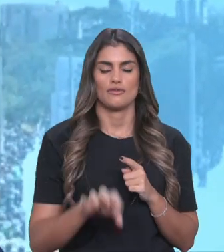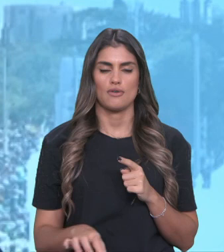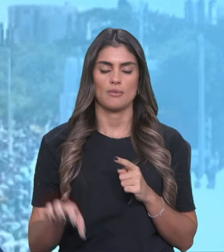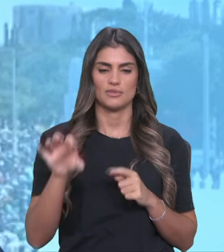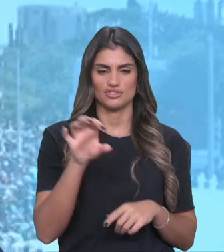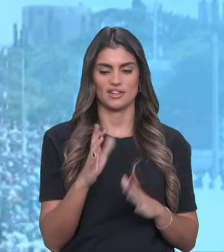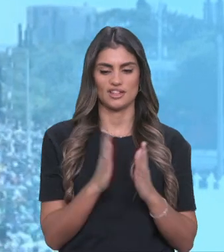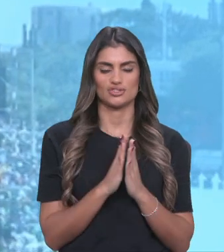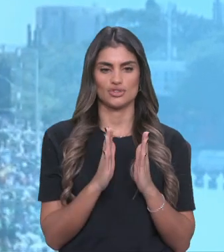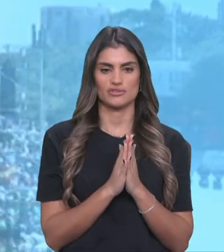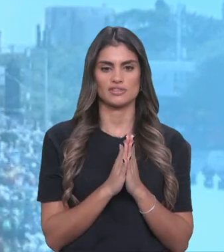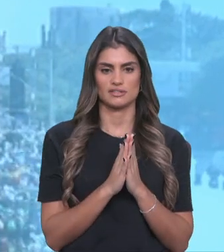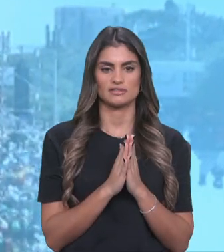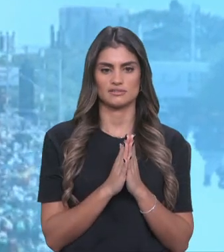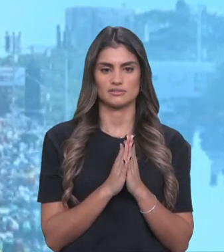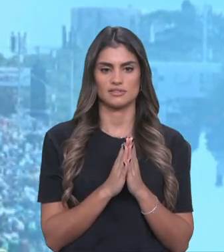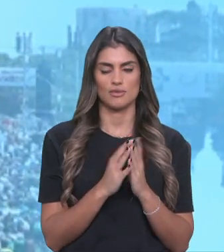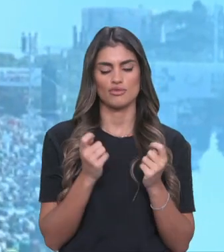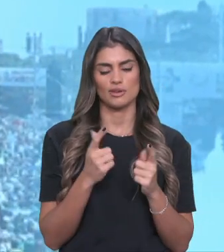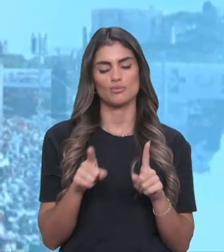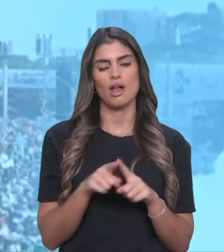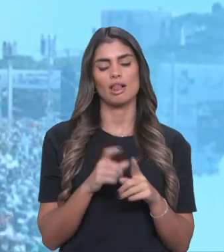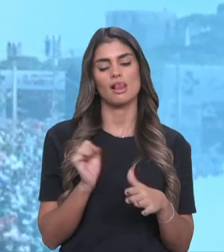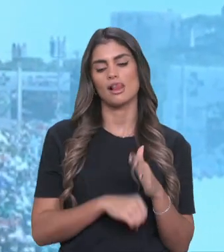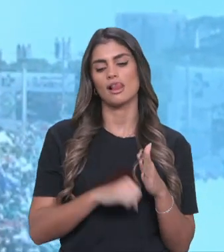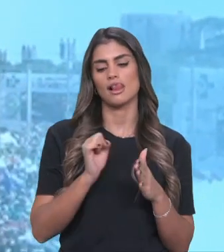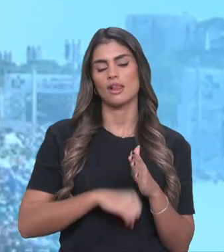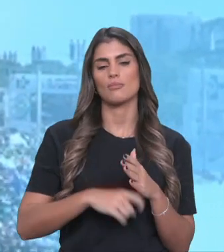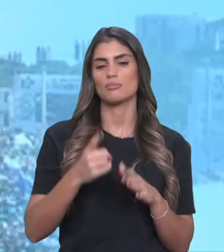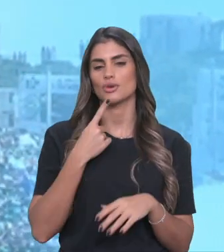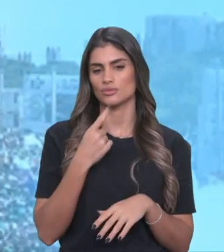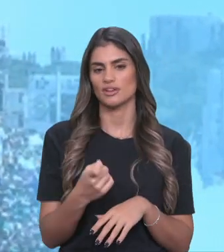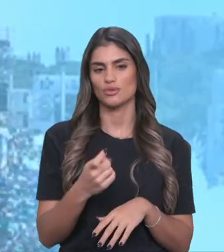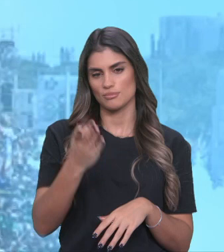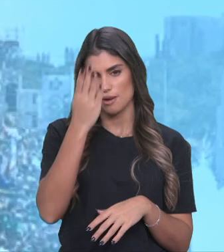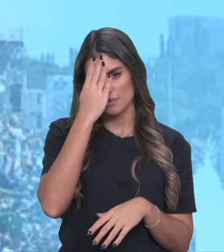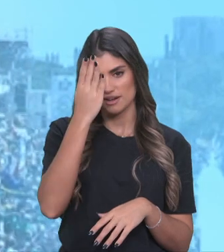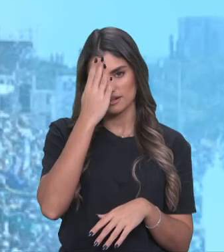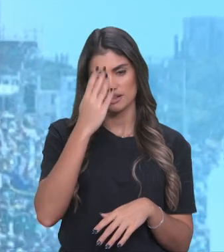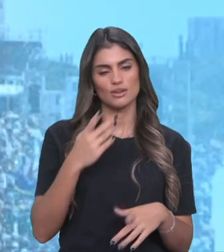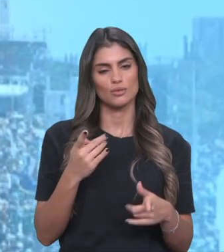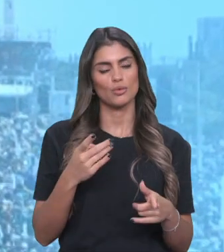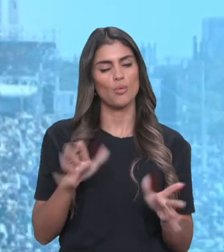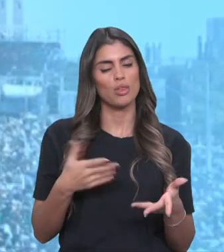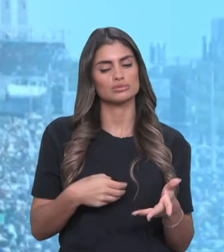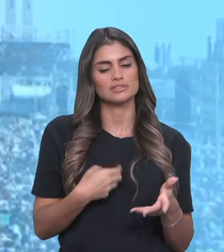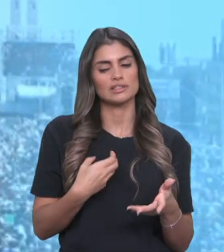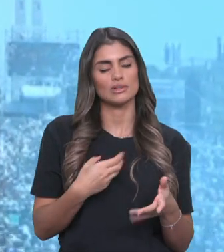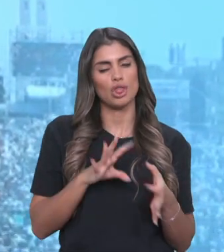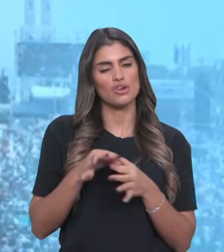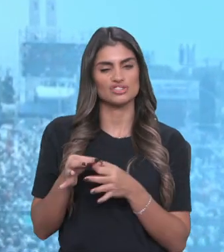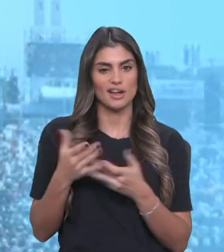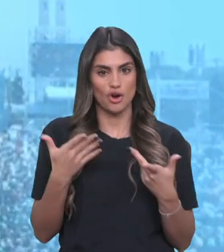pertença religiosa se tornam marginais. Isto é uma pergunta do Papa Francisco. Que sentido tem, de facto, nestas